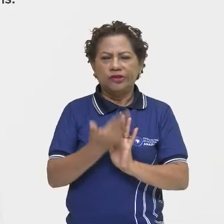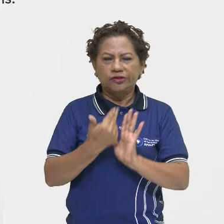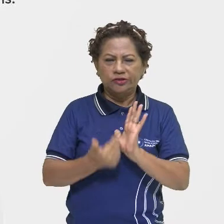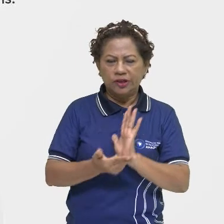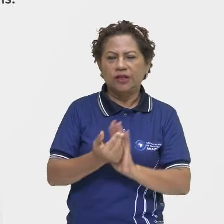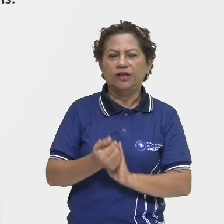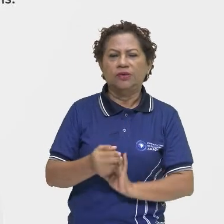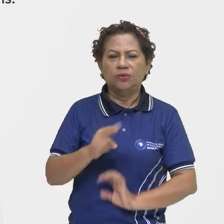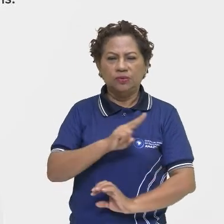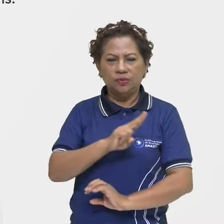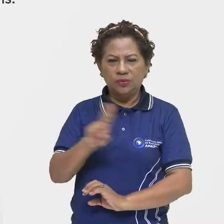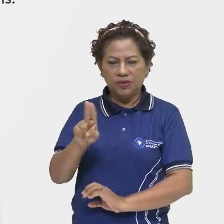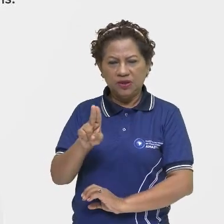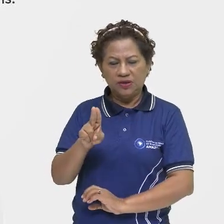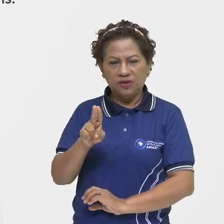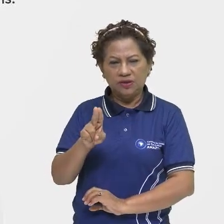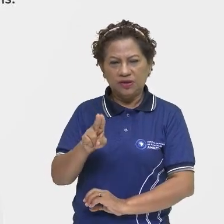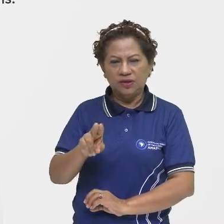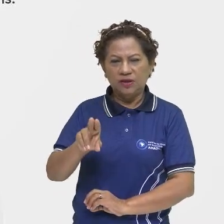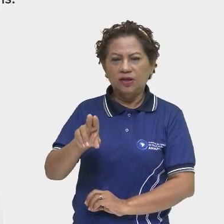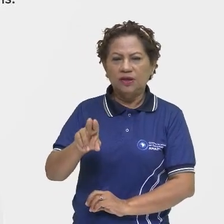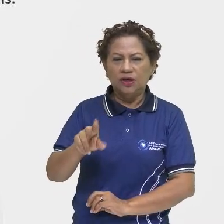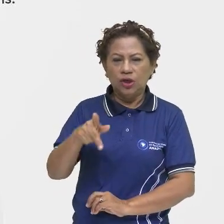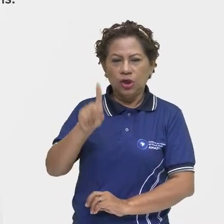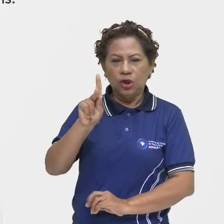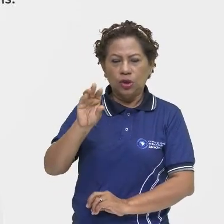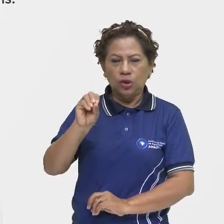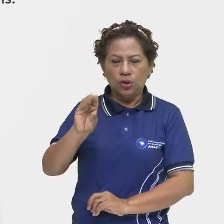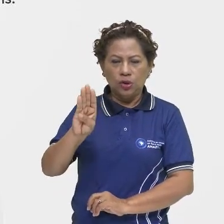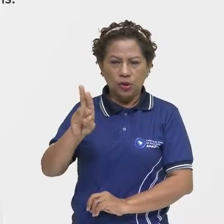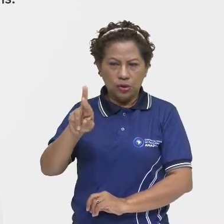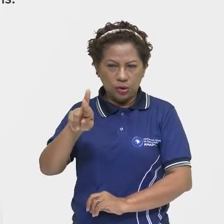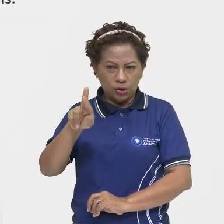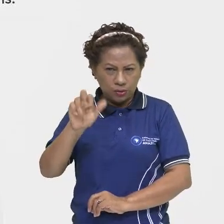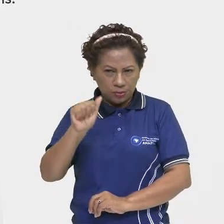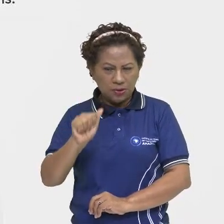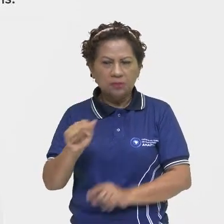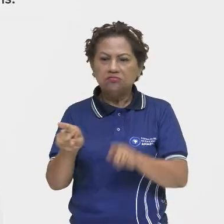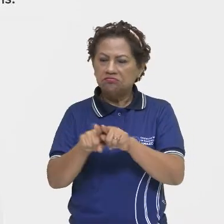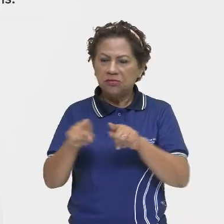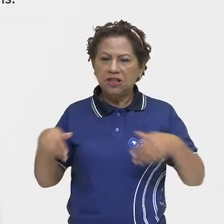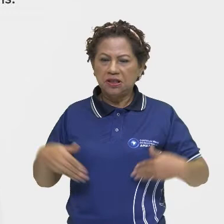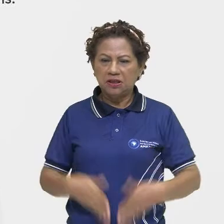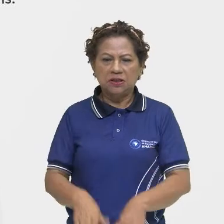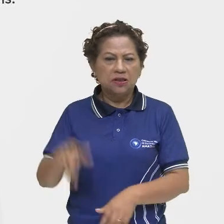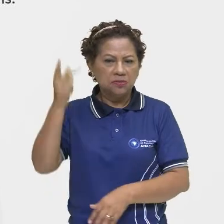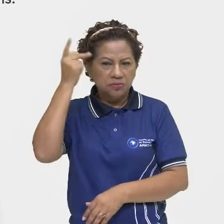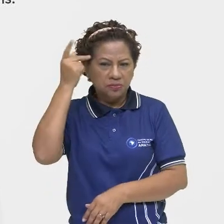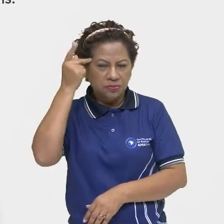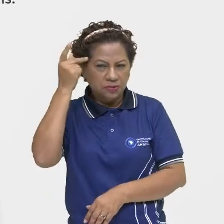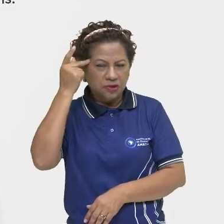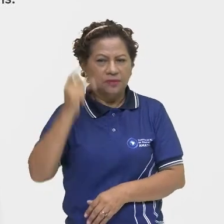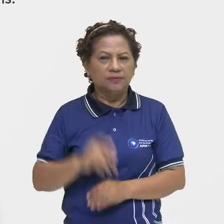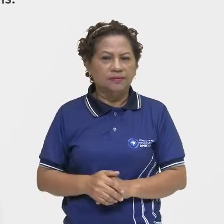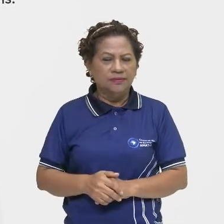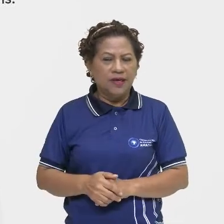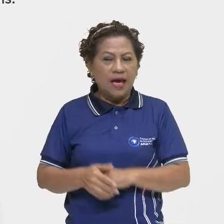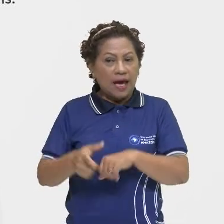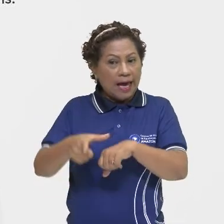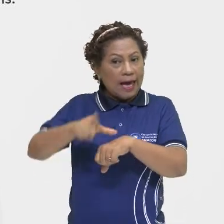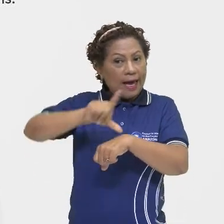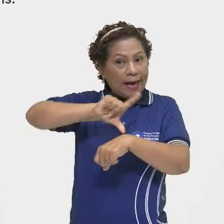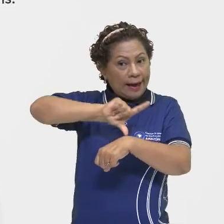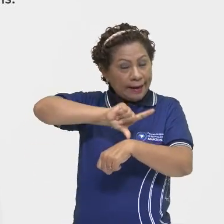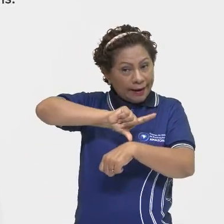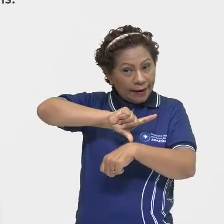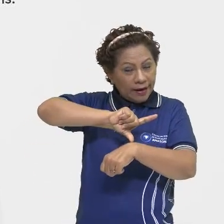Cobra, que também nasceu em São Paulo, iniciou a carreira como pichador. Olha só,